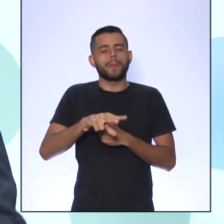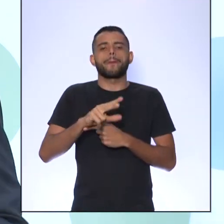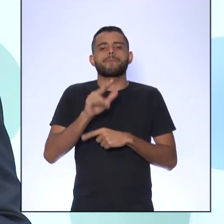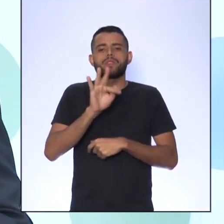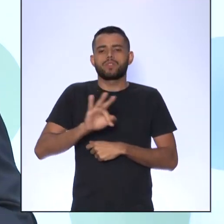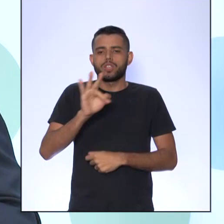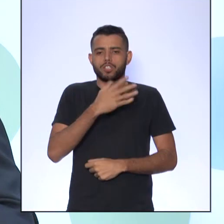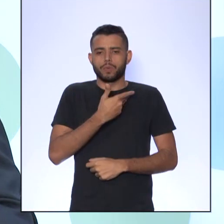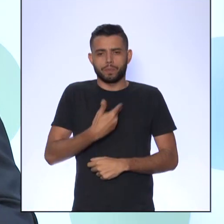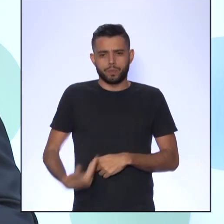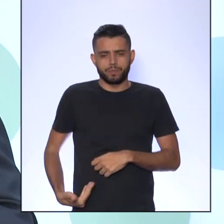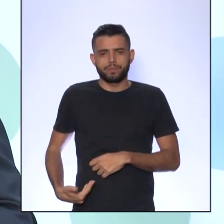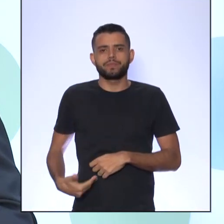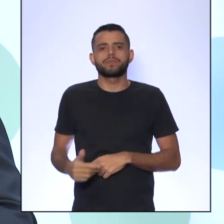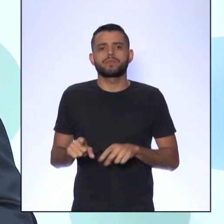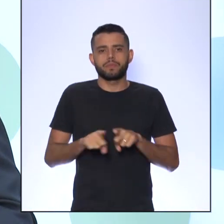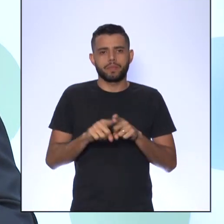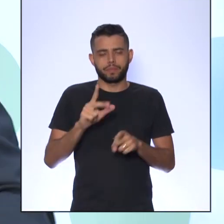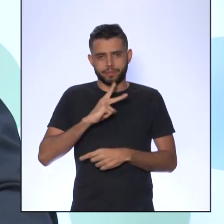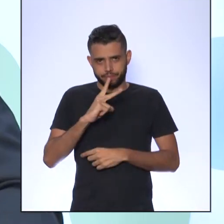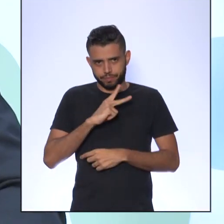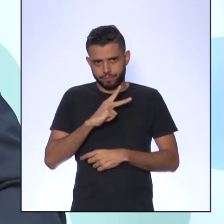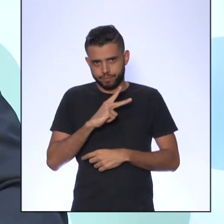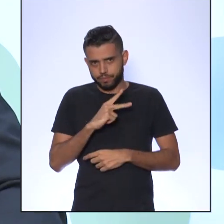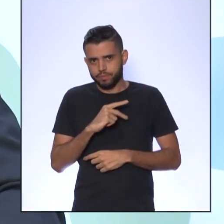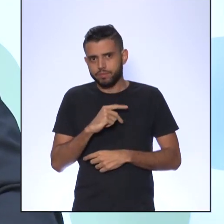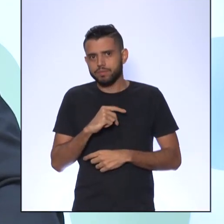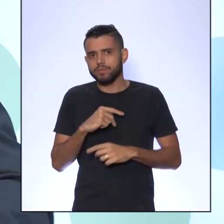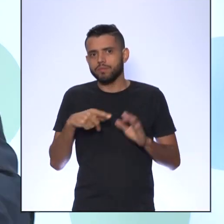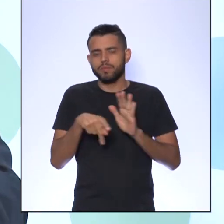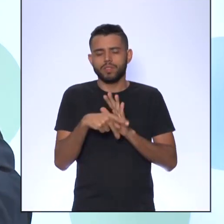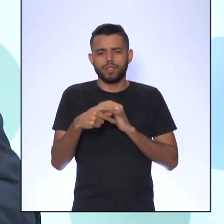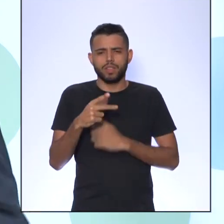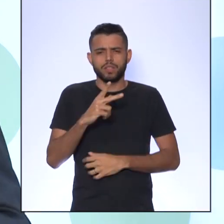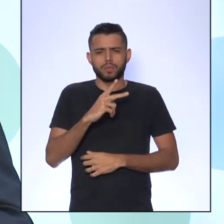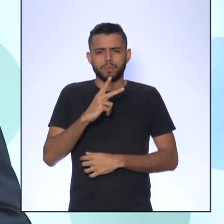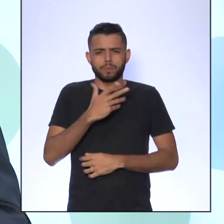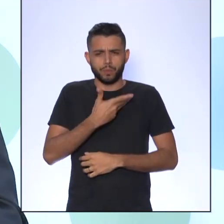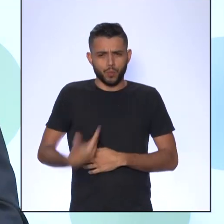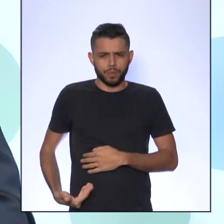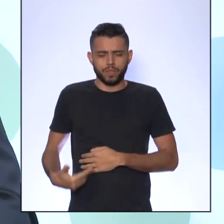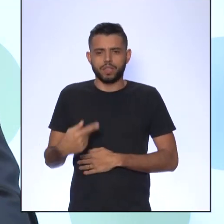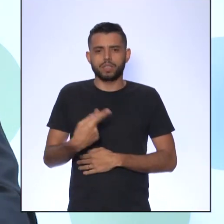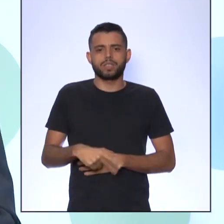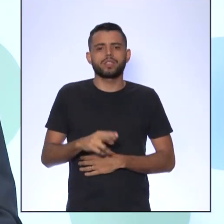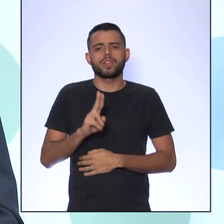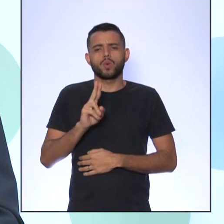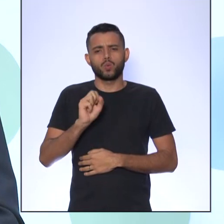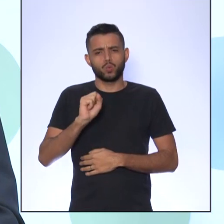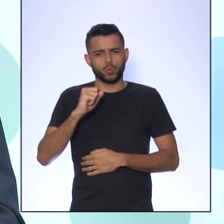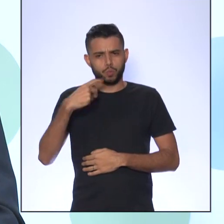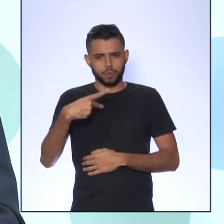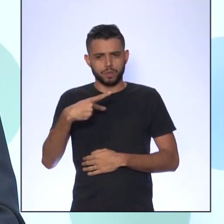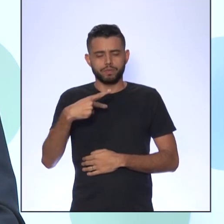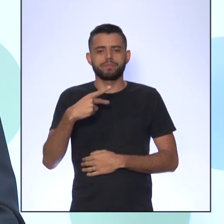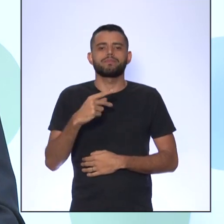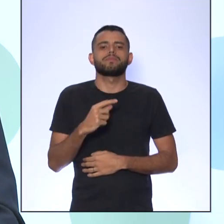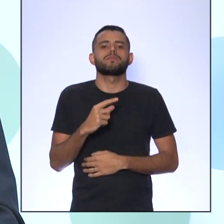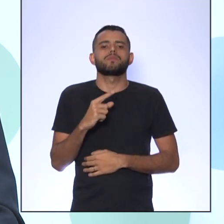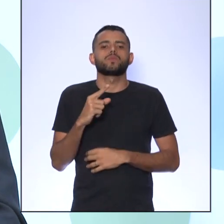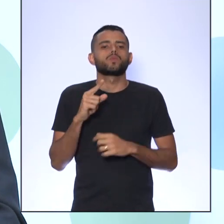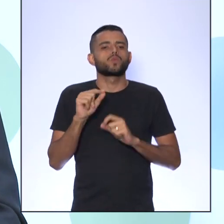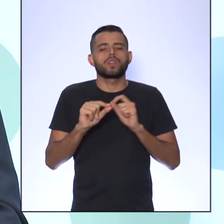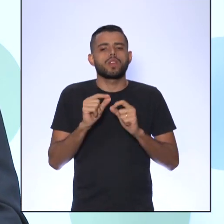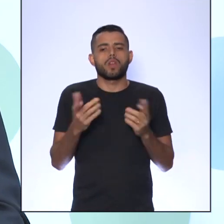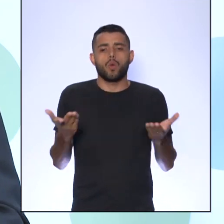privadas. Pois bem, nas universidades públicas aqui do estado de São Paulo, eu destacaria primeiro a Universidade de São Paulo, né, em que você tem